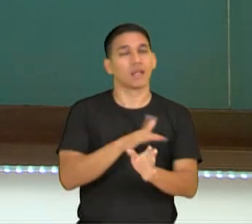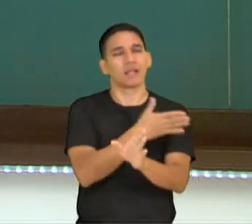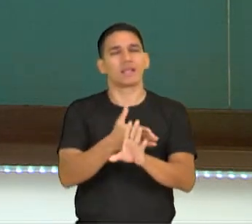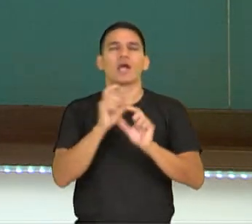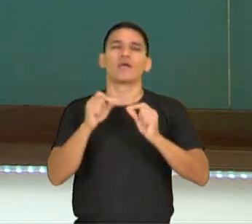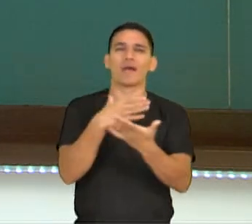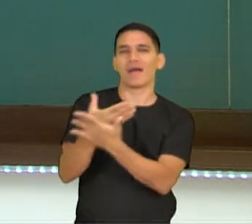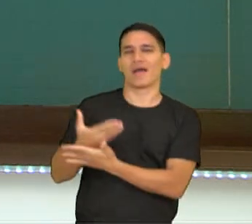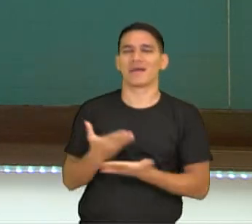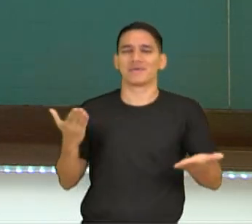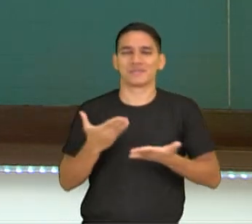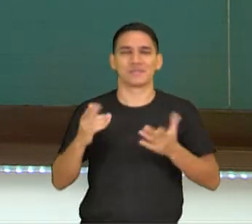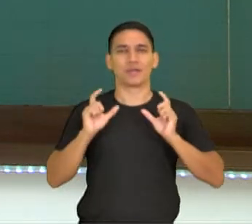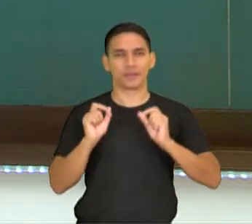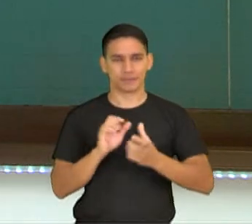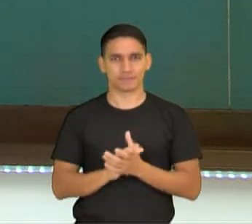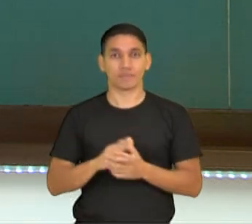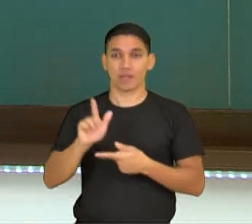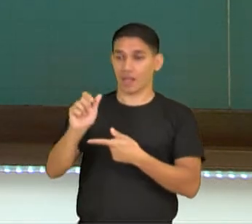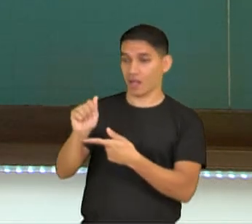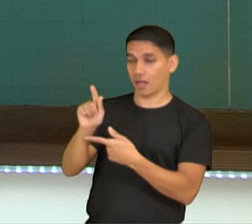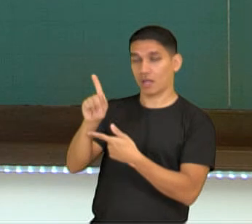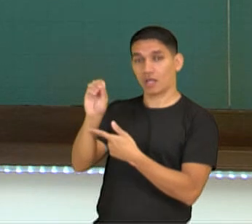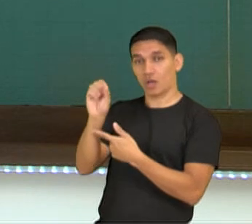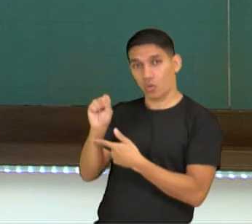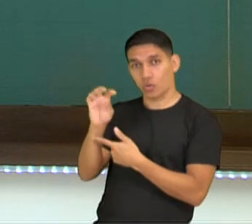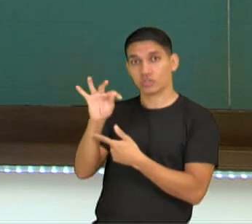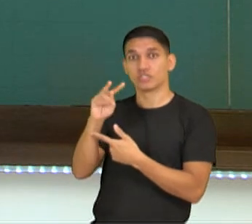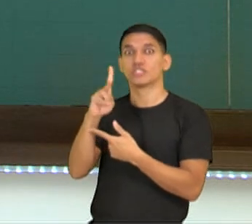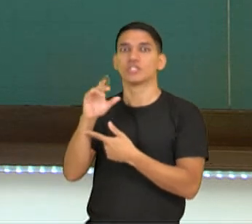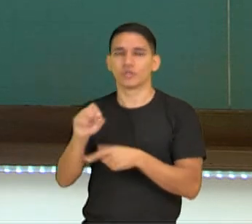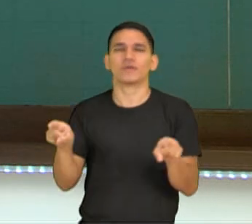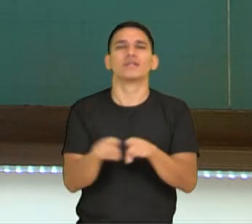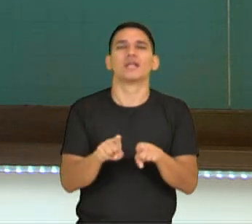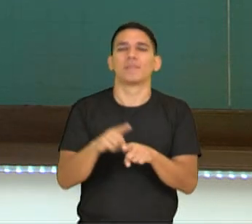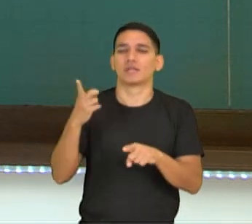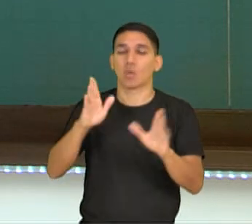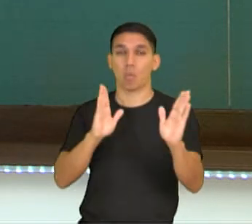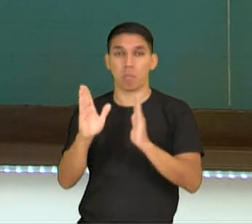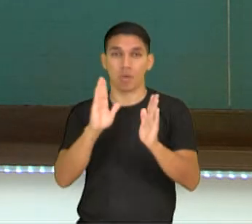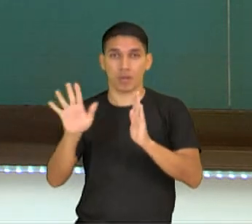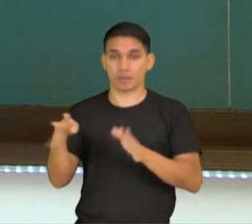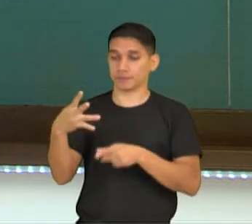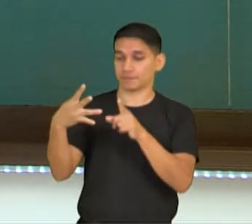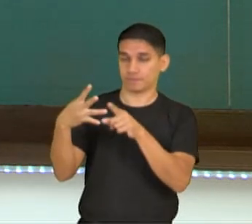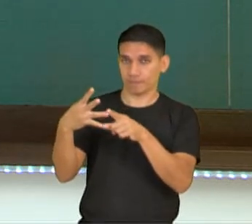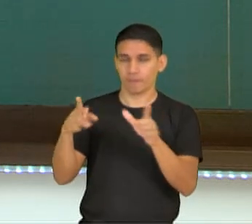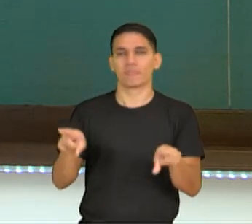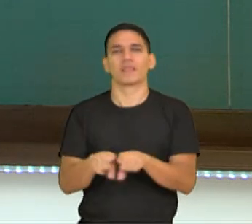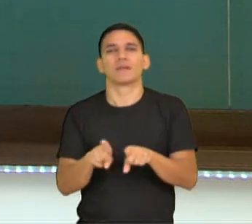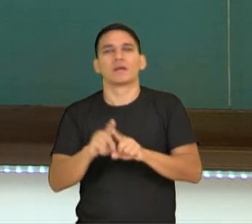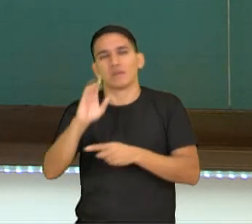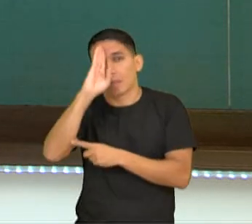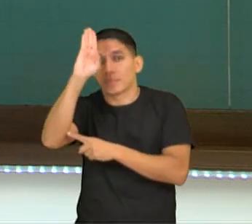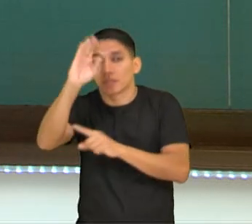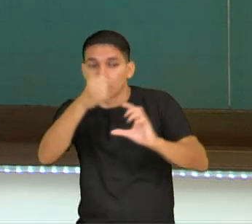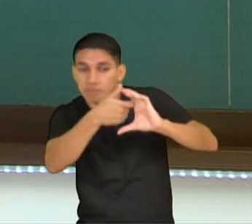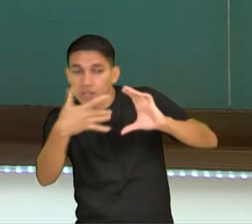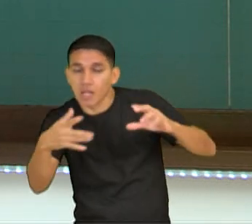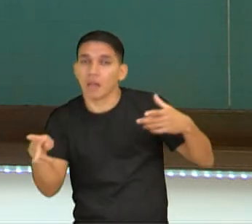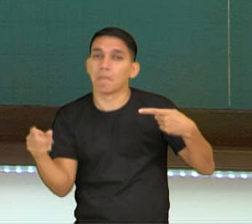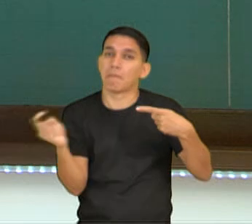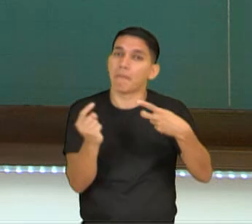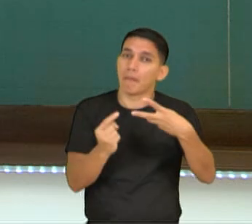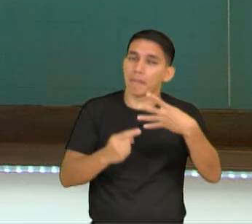vimos nessa aula de hoje? Né? Nós vimos o Agostinho de Hipona e a patrística, onde ele se situava. Nós vimos os principais aspectos